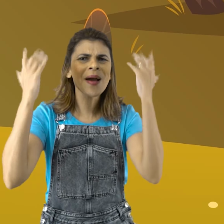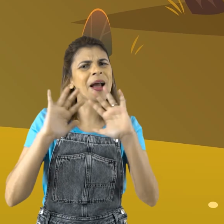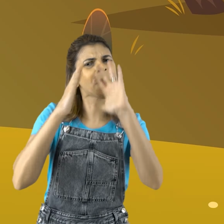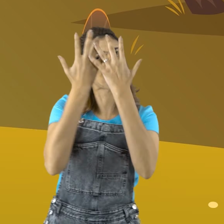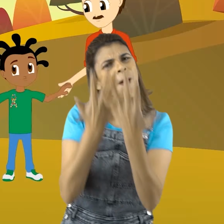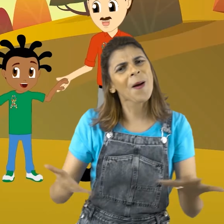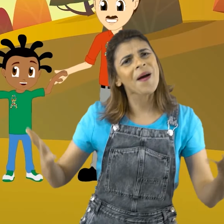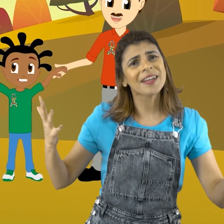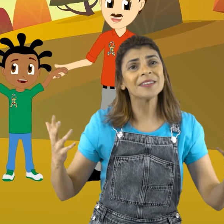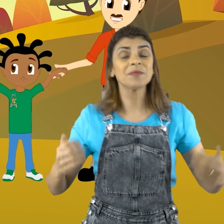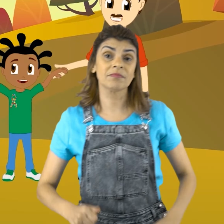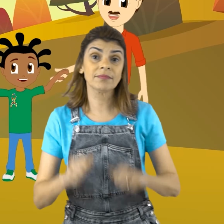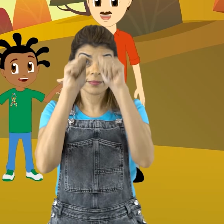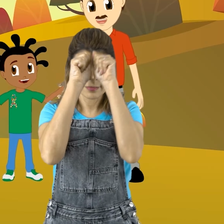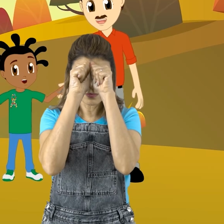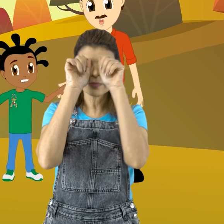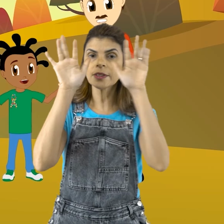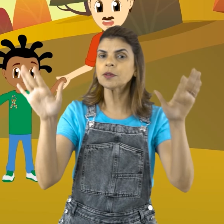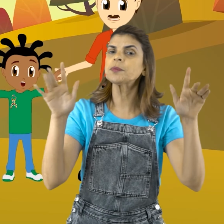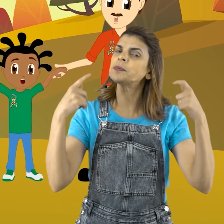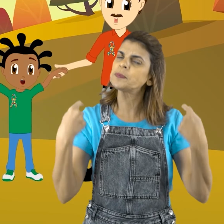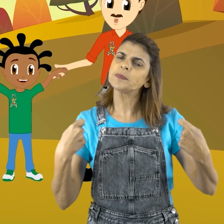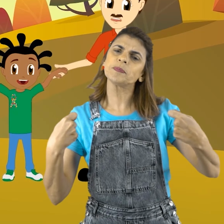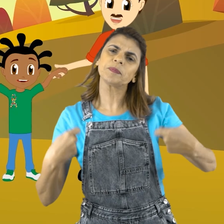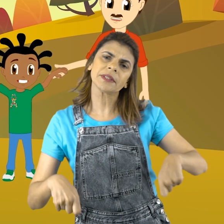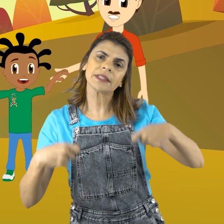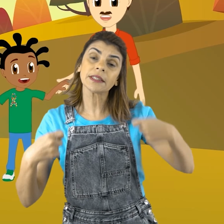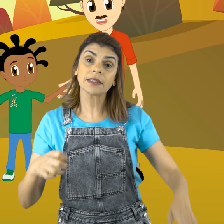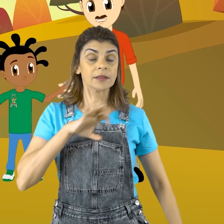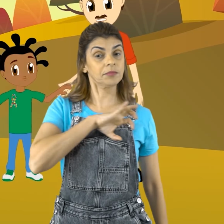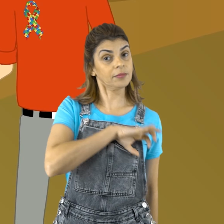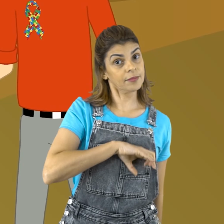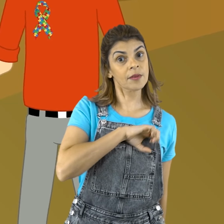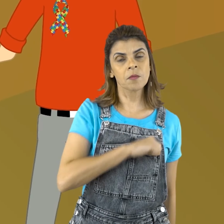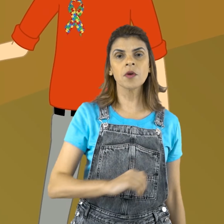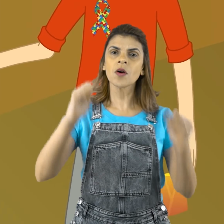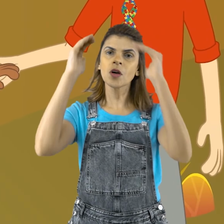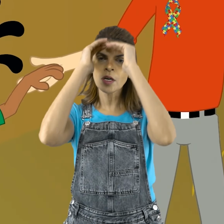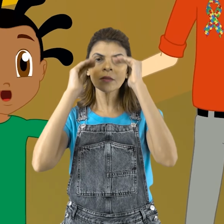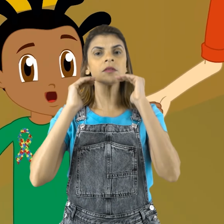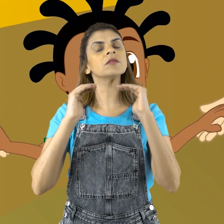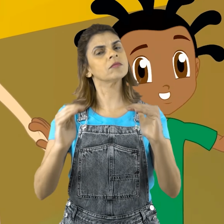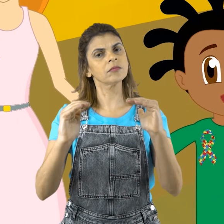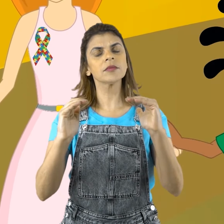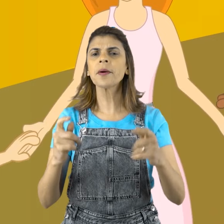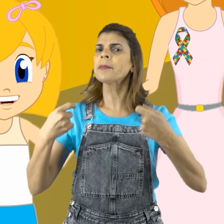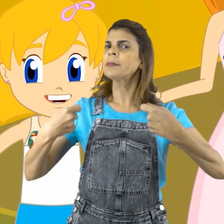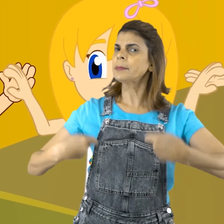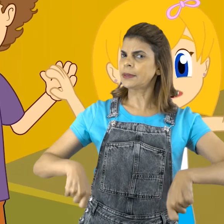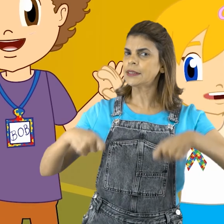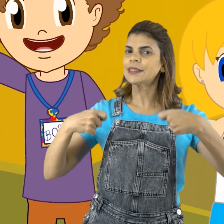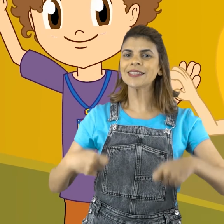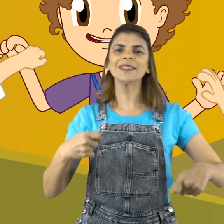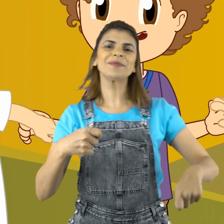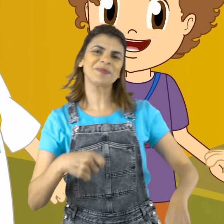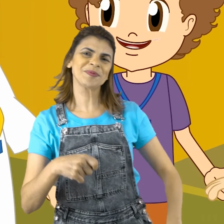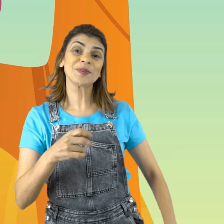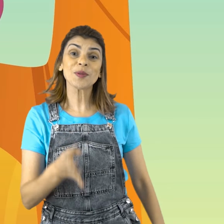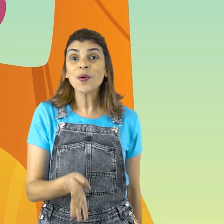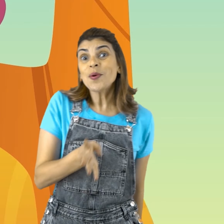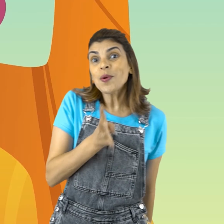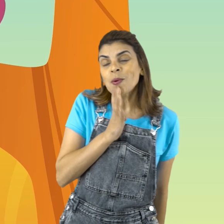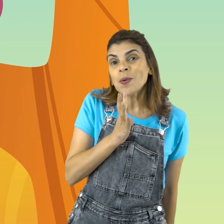vamos vencer. Os artistas pedimos amor e respeito. Todos precisam nos